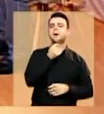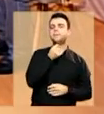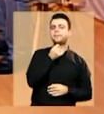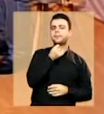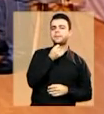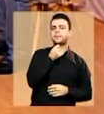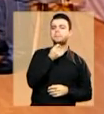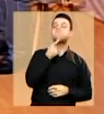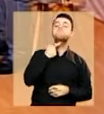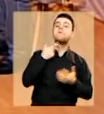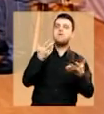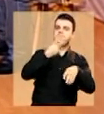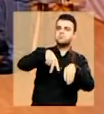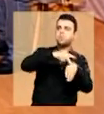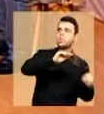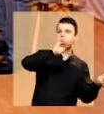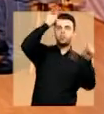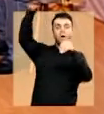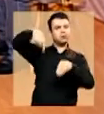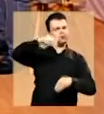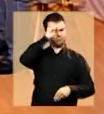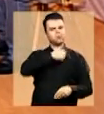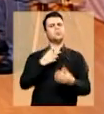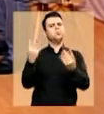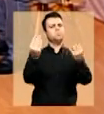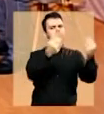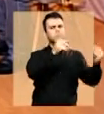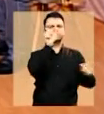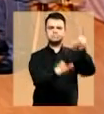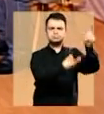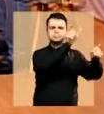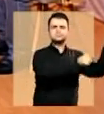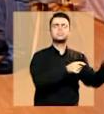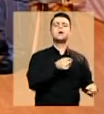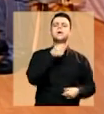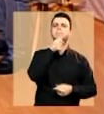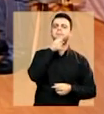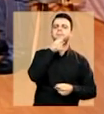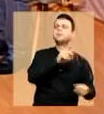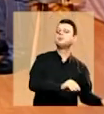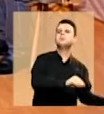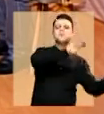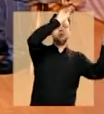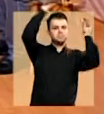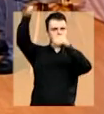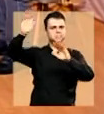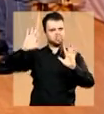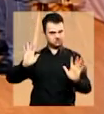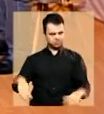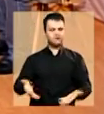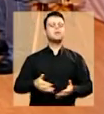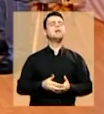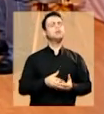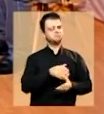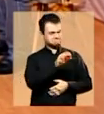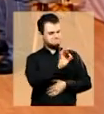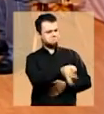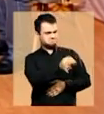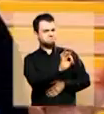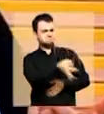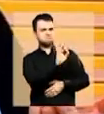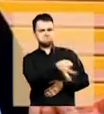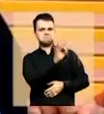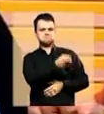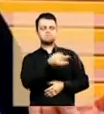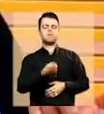realidade isso Aqui em Rio mesmo. Preto nós tivemos vários jornalistas que fizeram o IGE, né? Taiwan. Isso, o Novas Gerações é exatamente isso. Por exemplo,